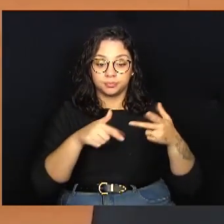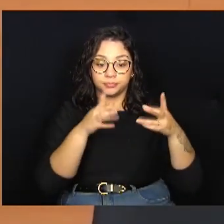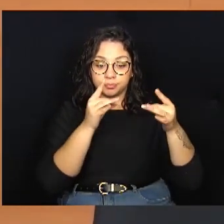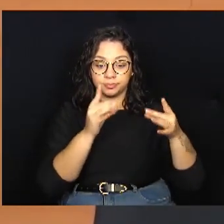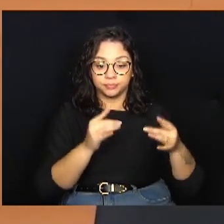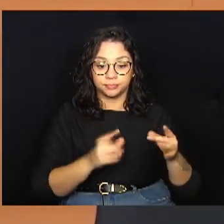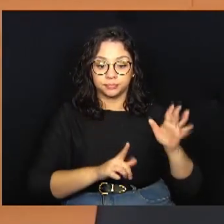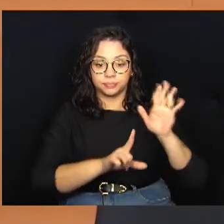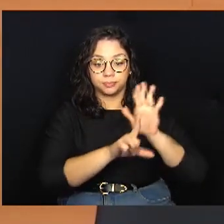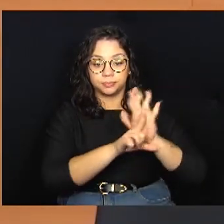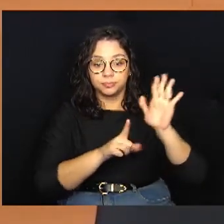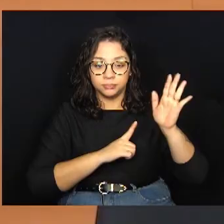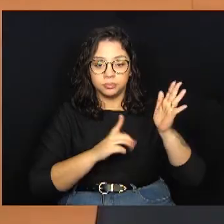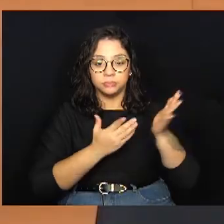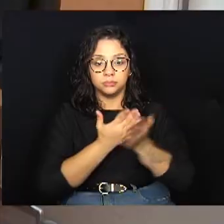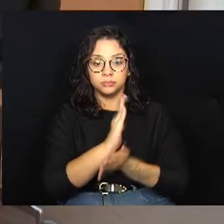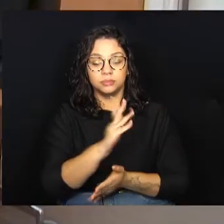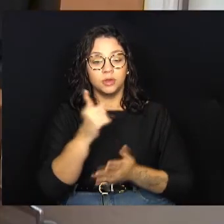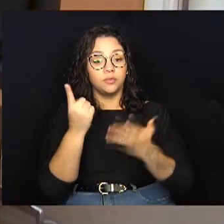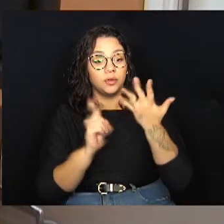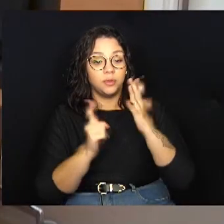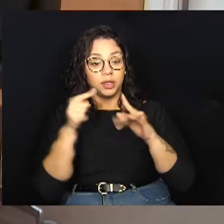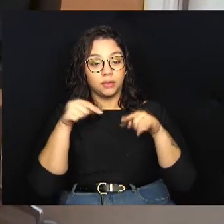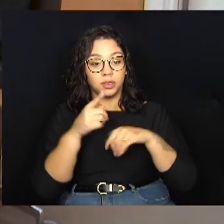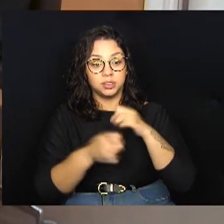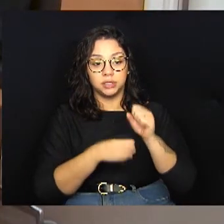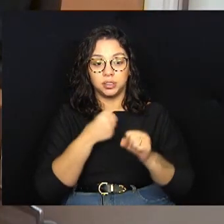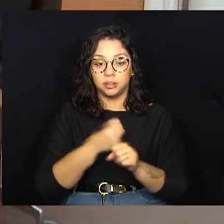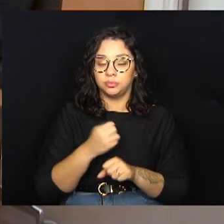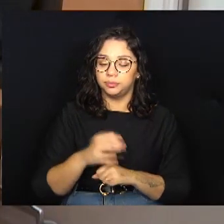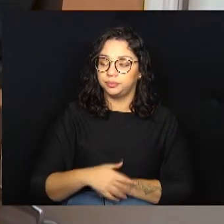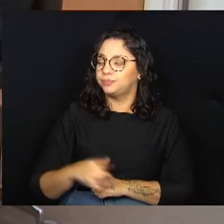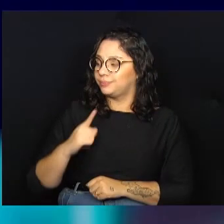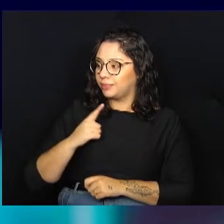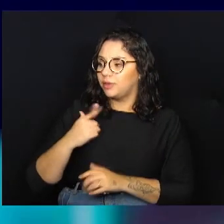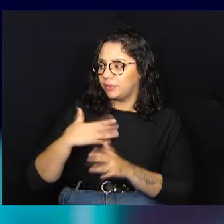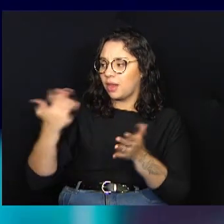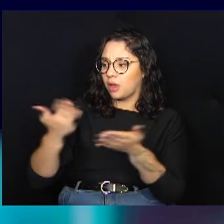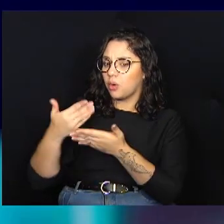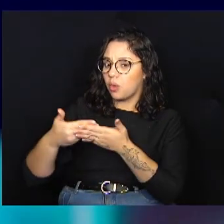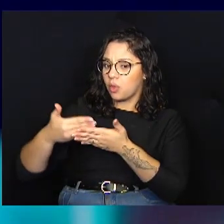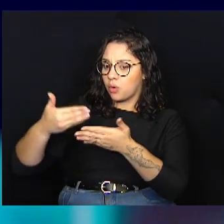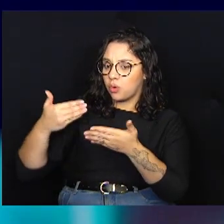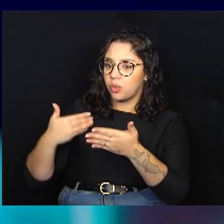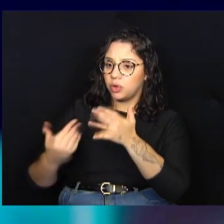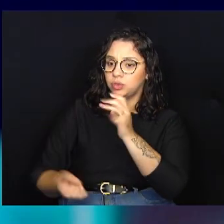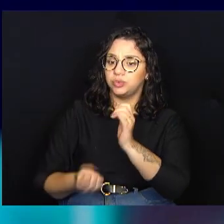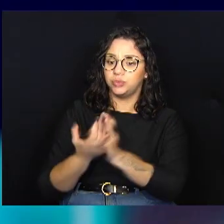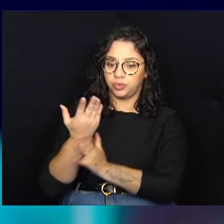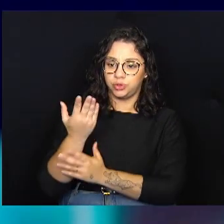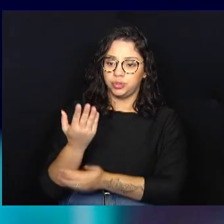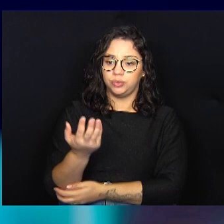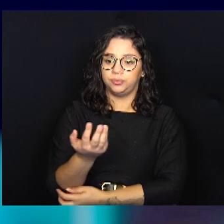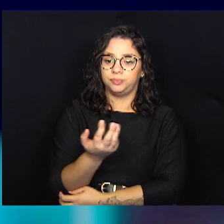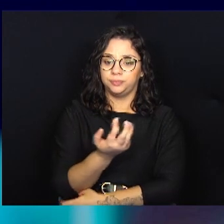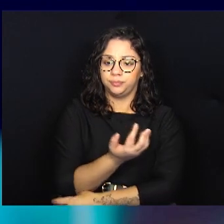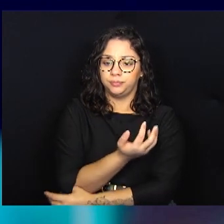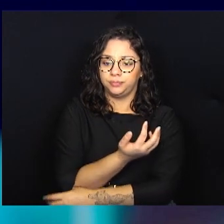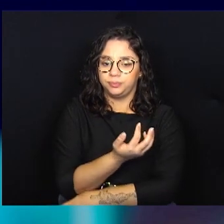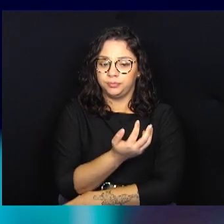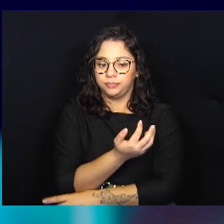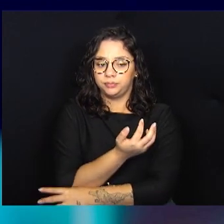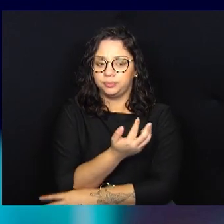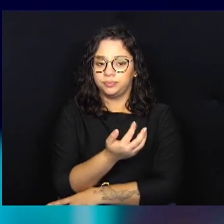foi sancionada em fevereiro deste ano. Extremamente recente e quando ela saiu, a gente teve vários debates